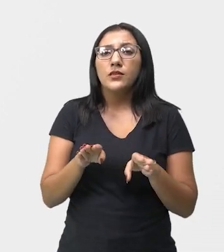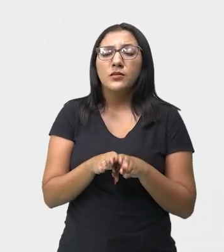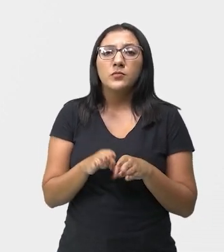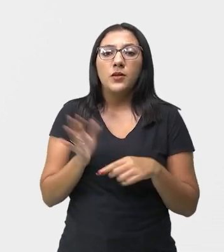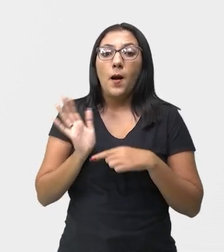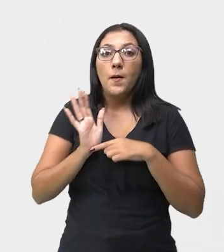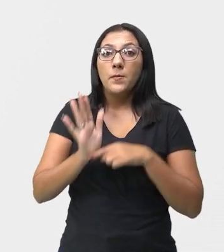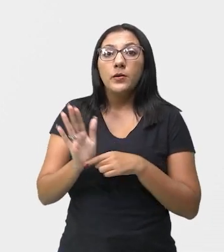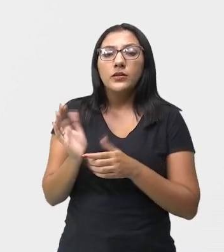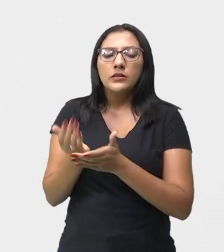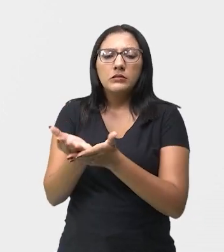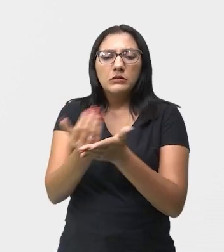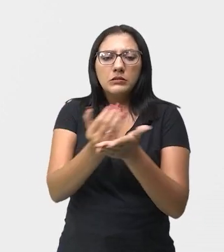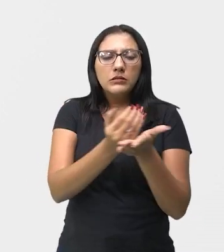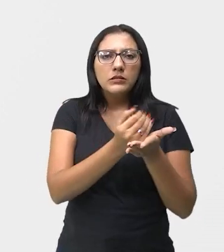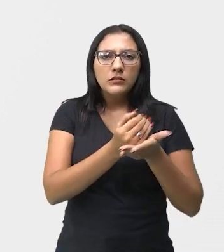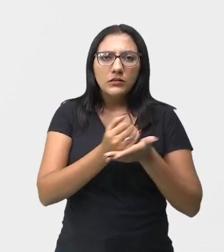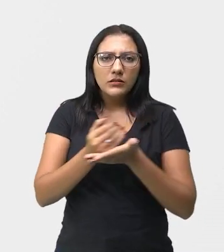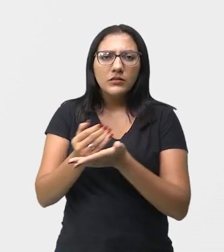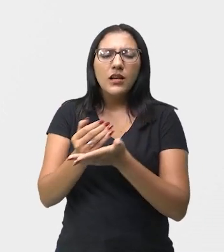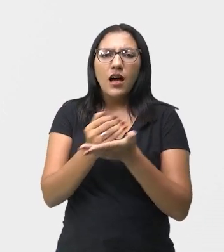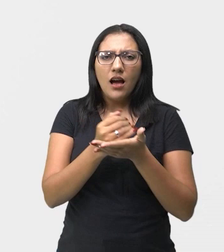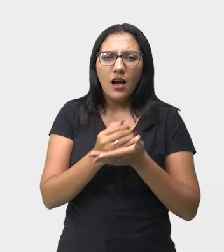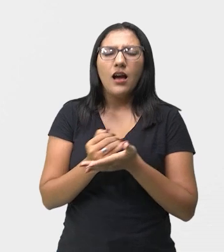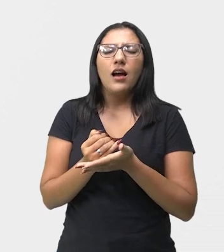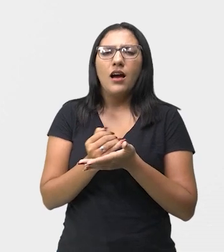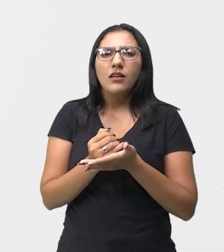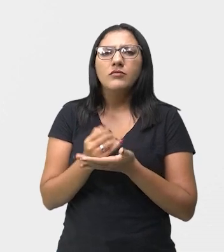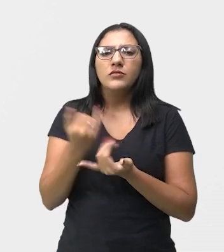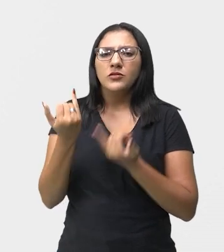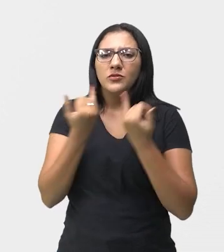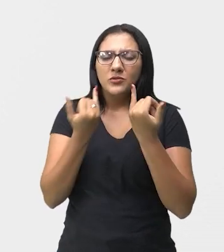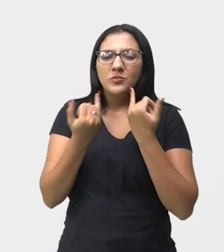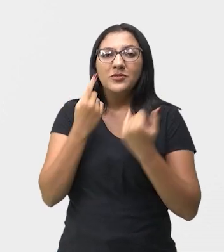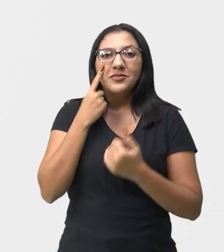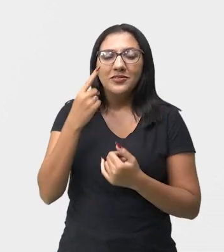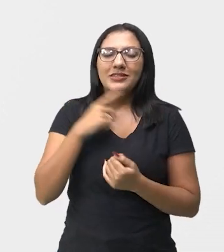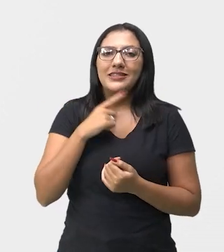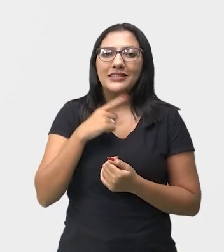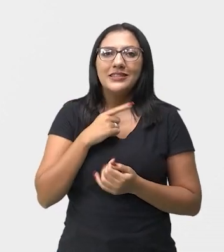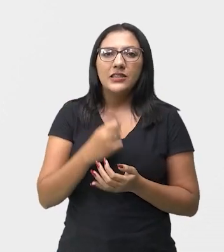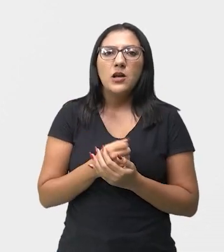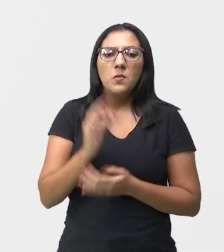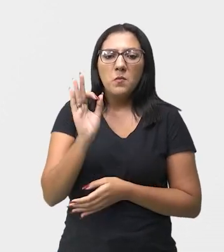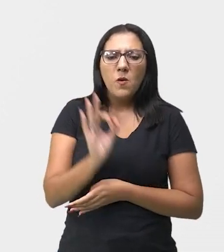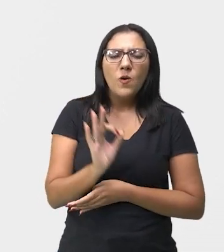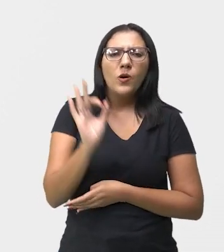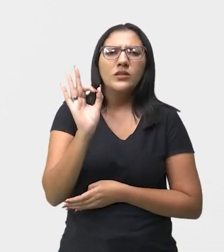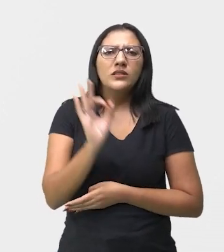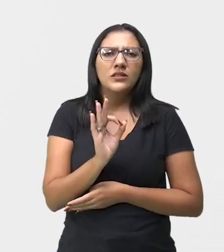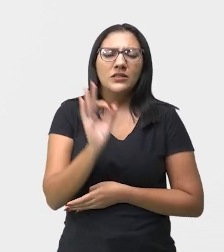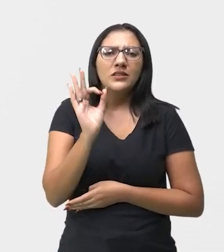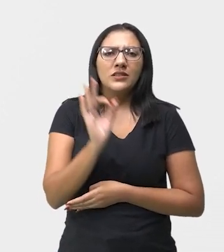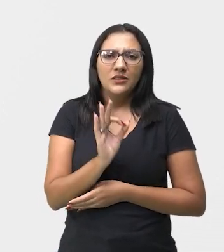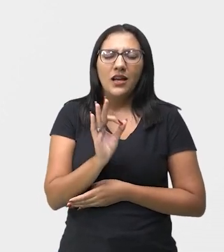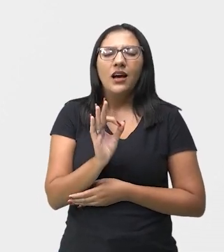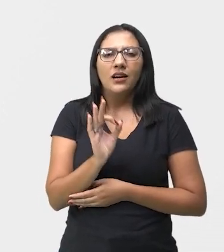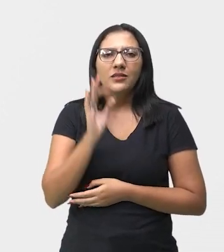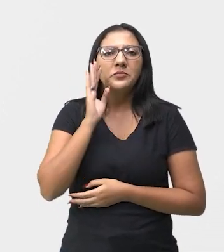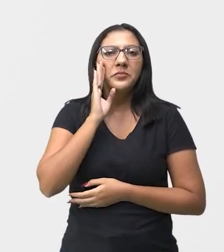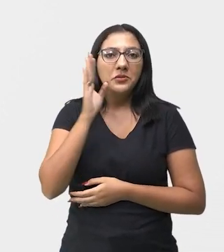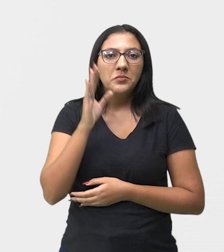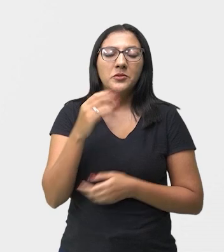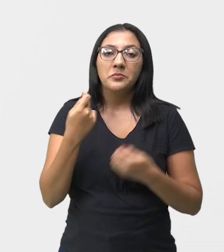relacionados ao tabagismo, não é? Então, normalmente os infográficos se organizam a partir disso. Imagens que tanto